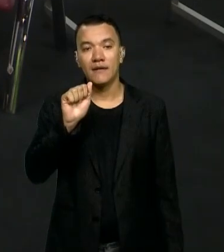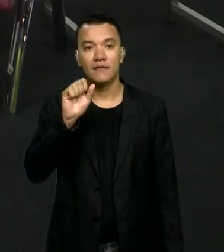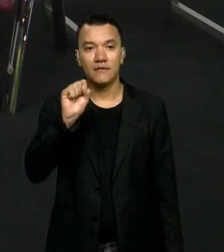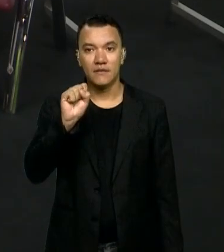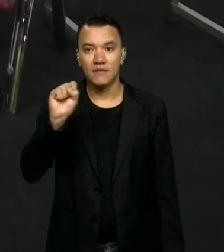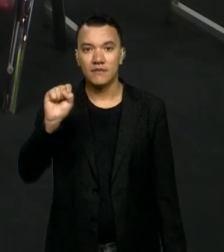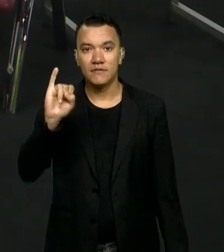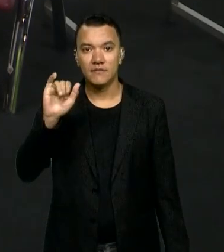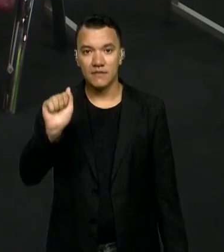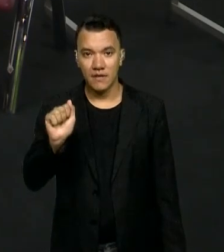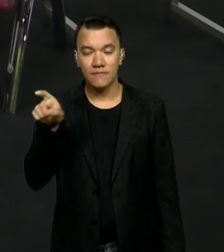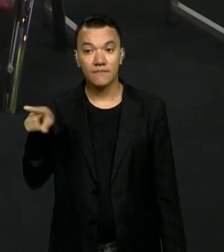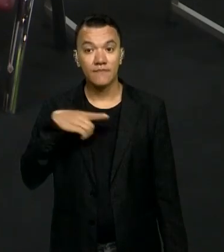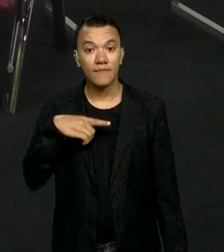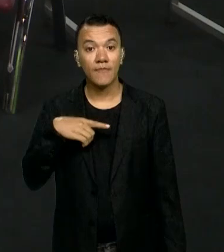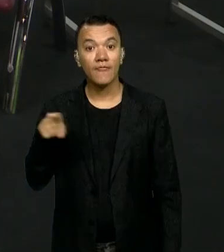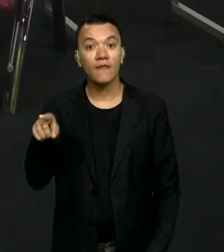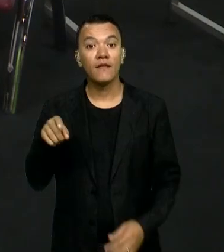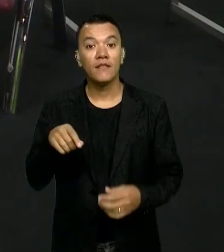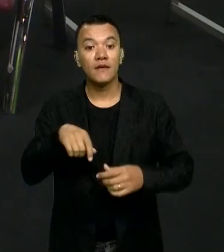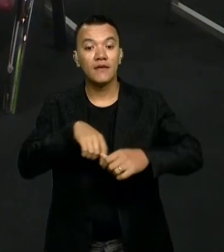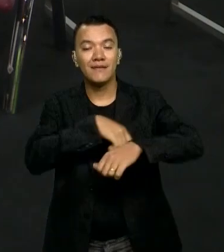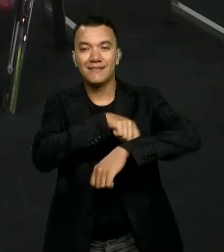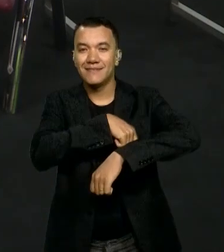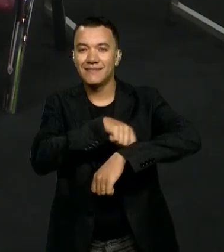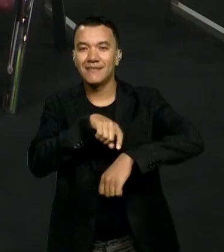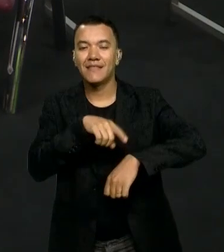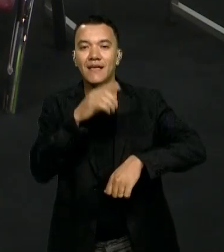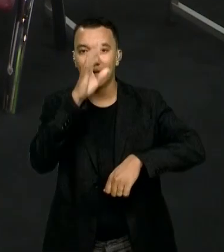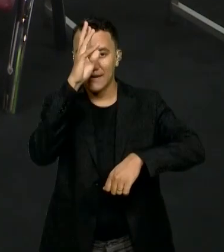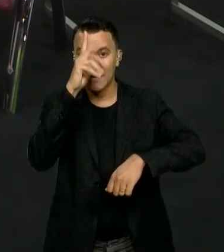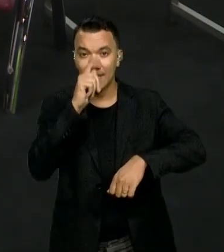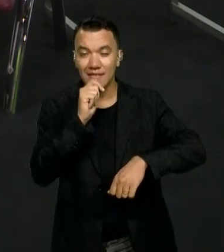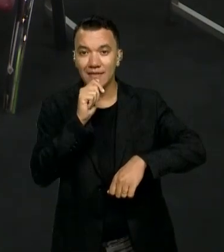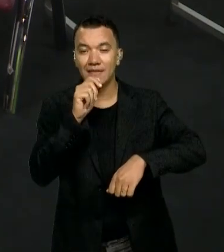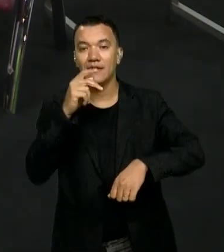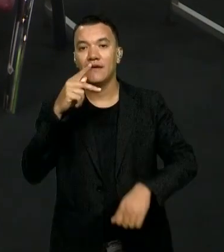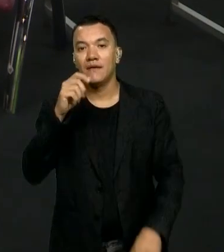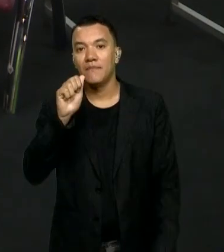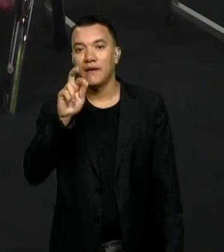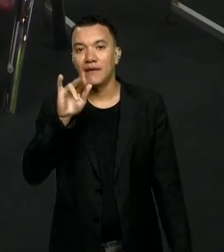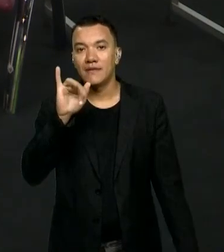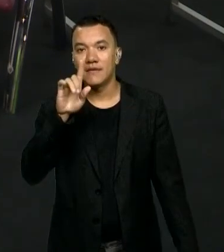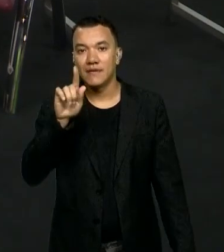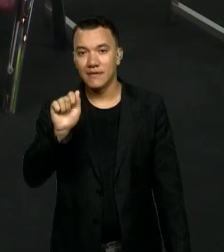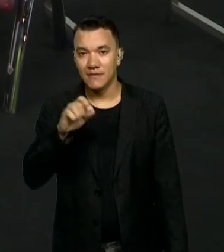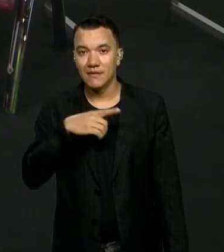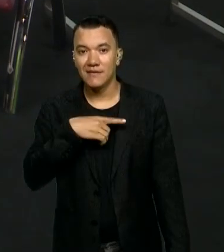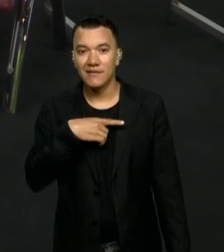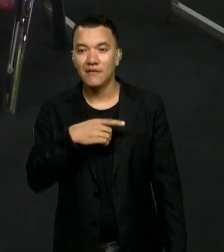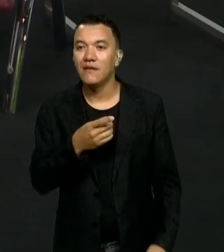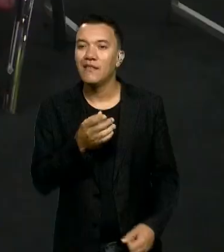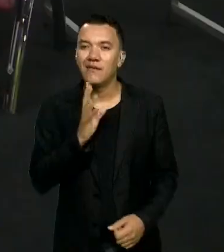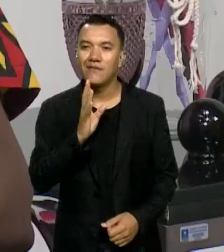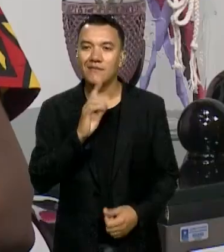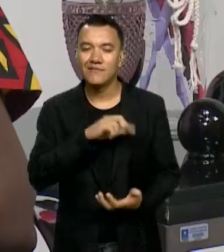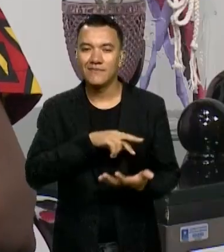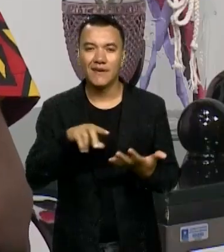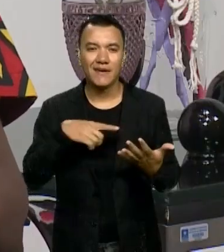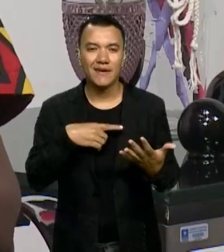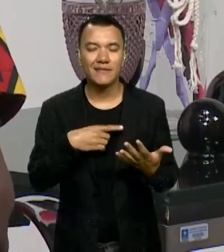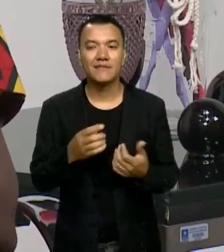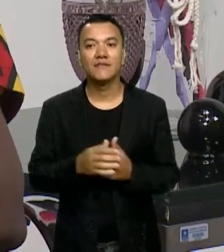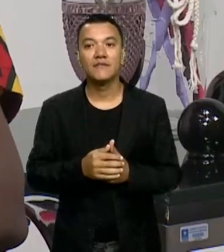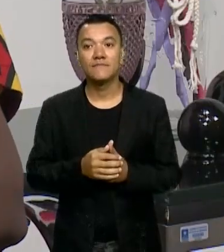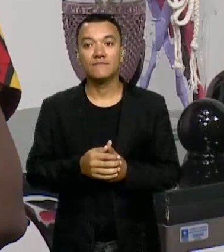nós a receita maravilhosa, que é da galinha de parida, pirão de parida, que é muito licor de jenipapo, né? Que é muito,